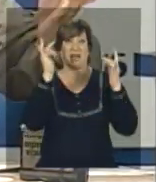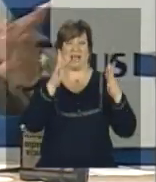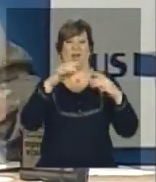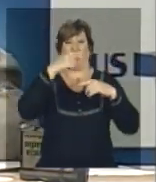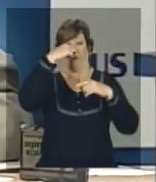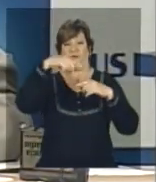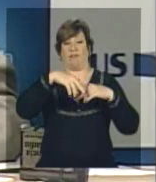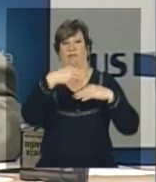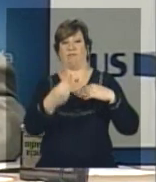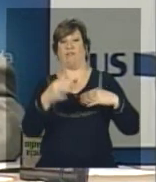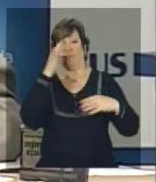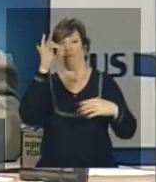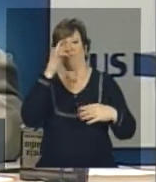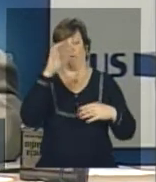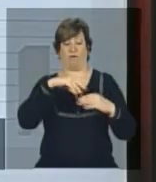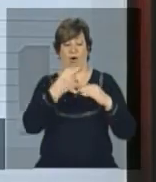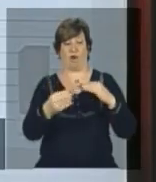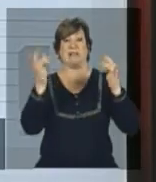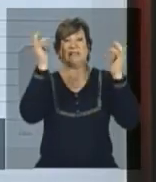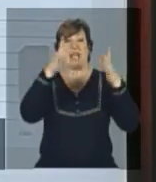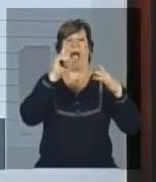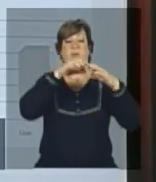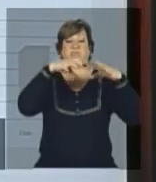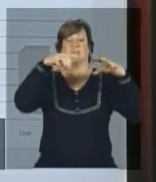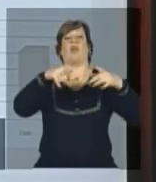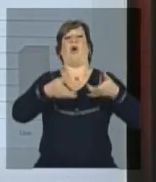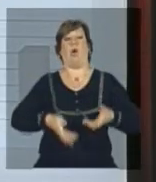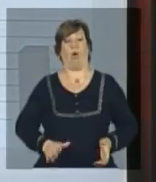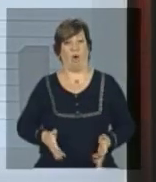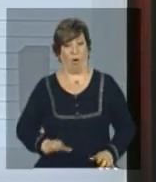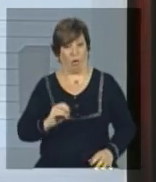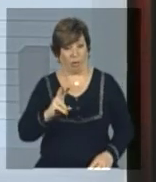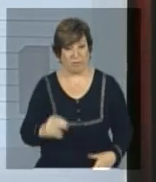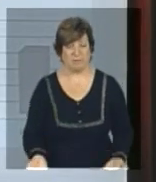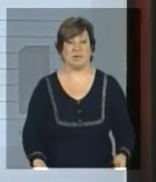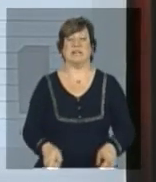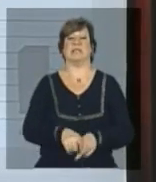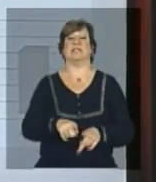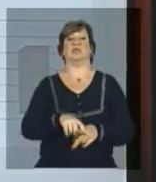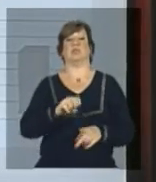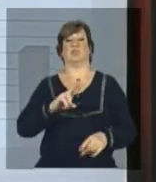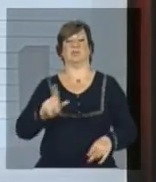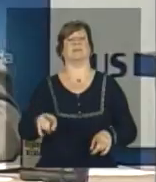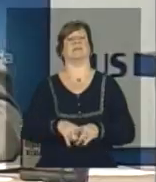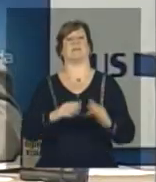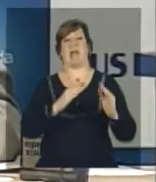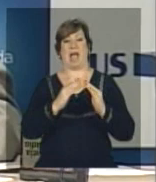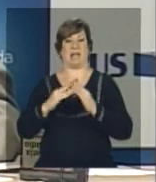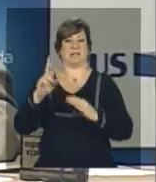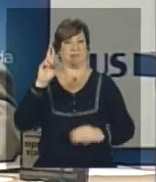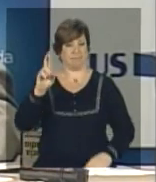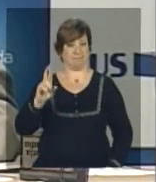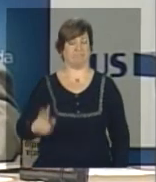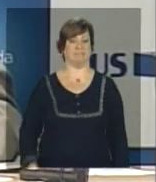no quintal recolhendo água, né? Na região sul é o mesmo quadro, né? Principalmente domicílio.